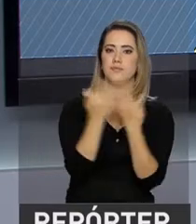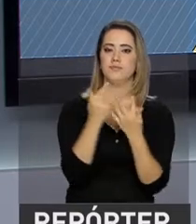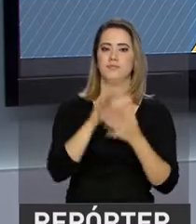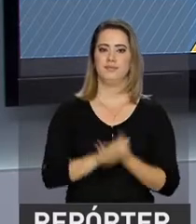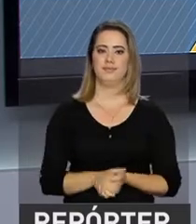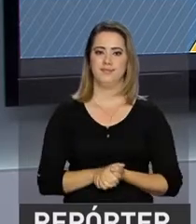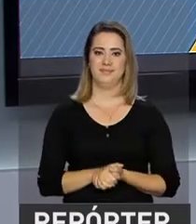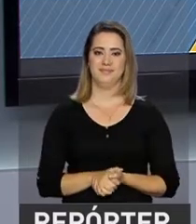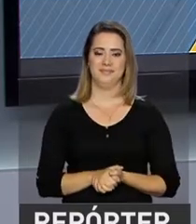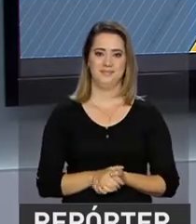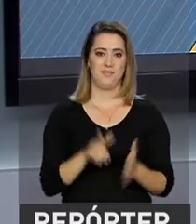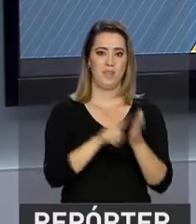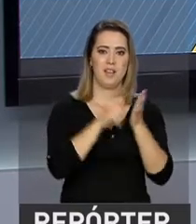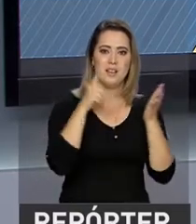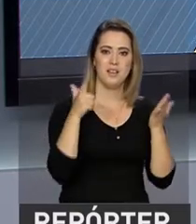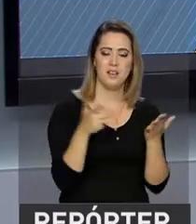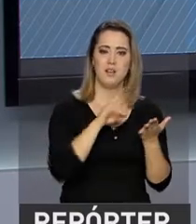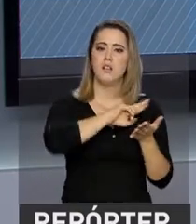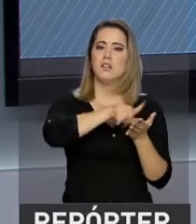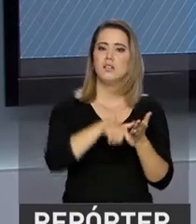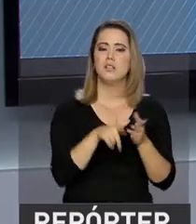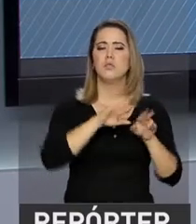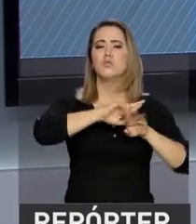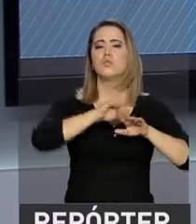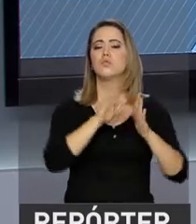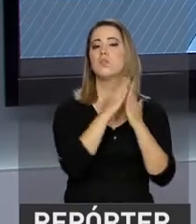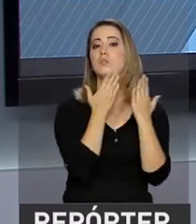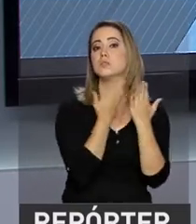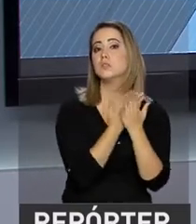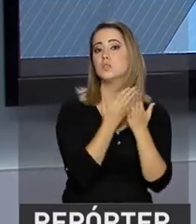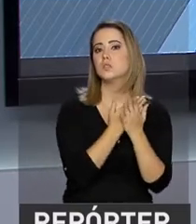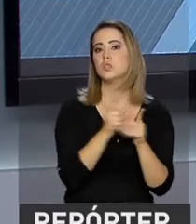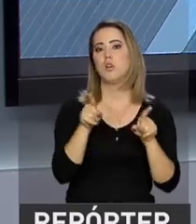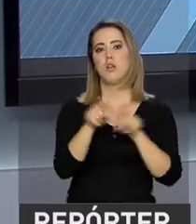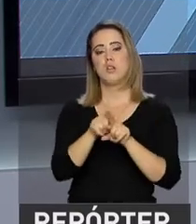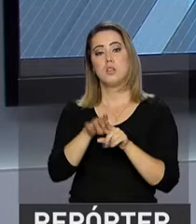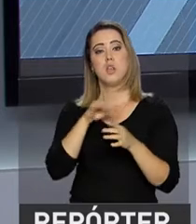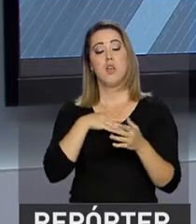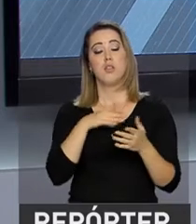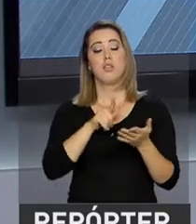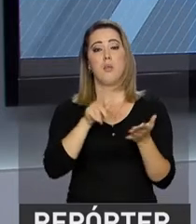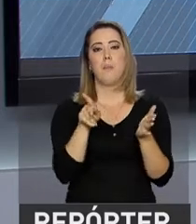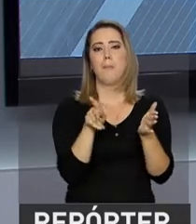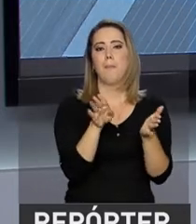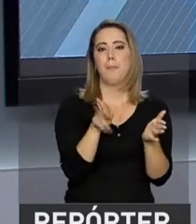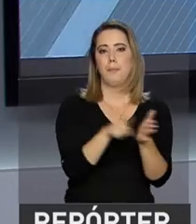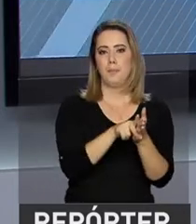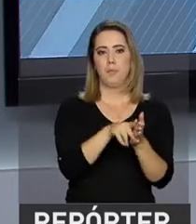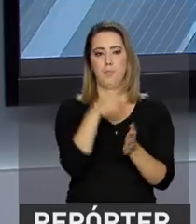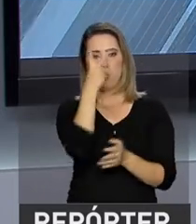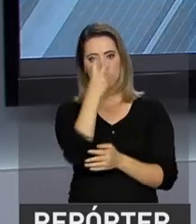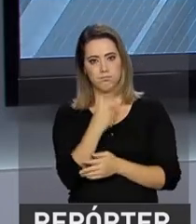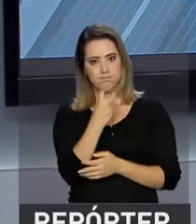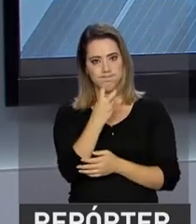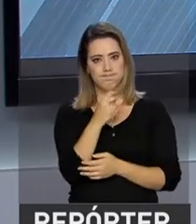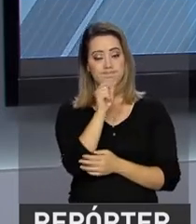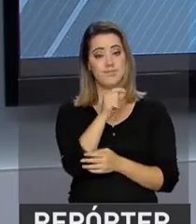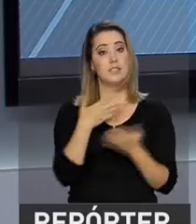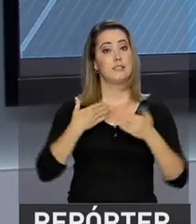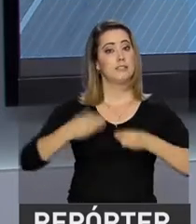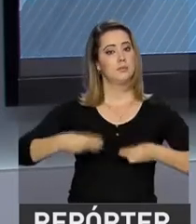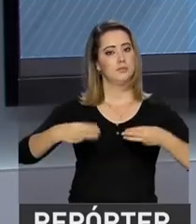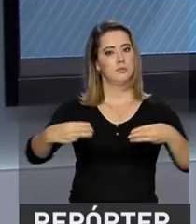livros didáticos de literatura dicionários e até material em braile a cada ano o ministério da educação trabalha